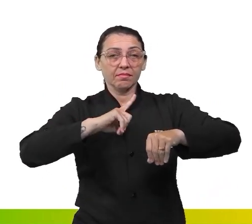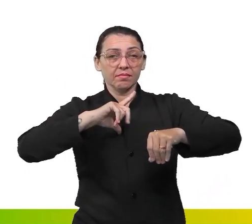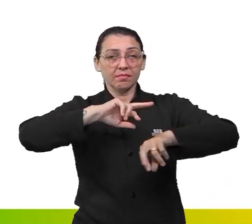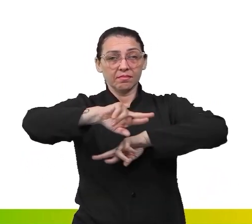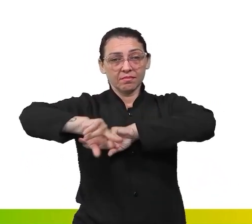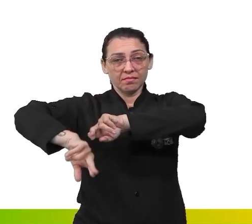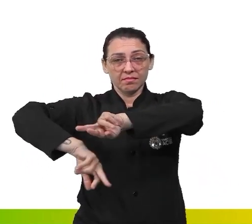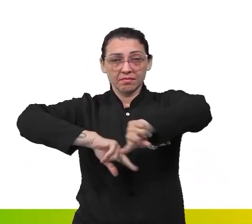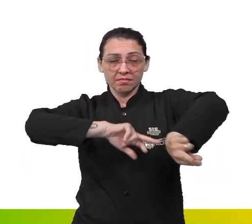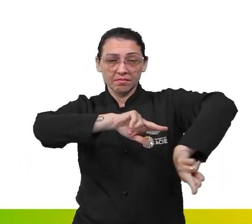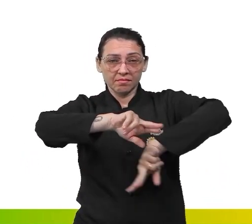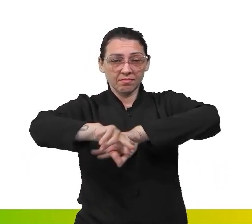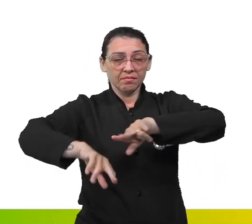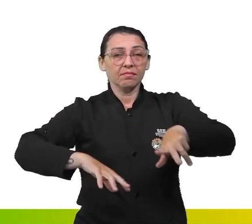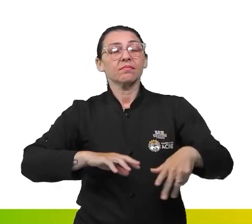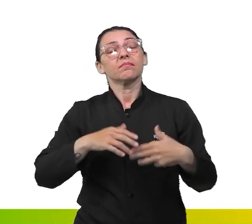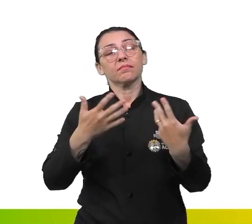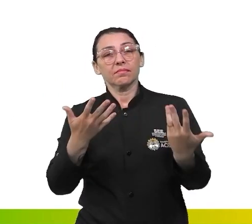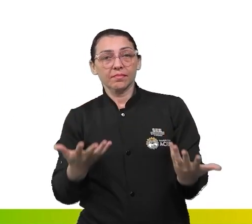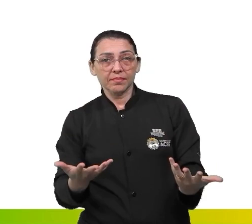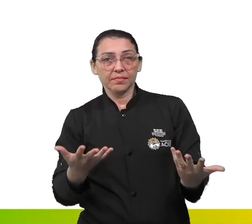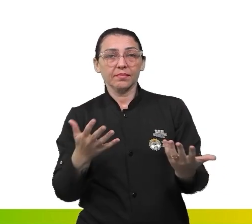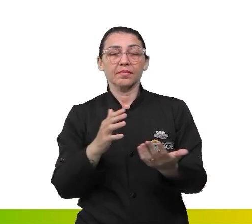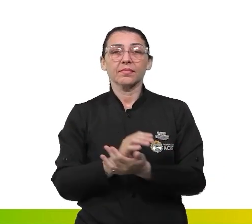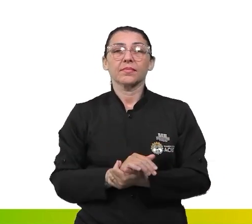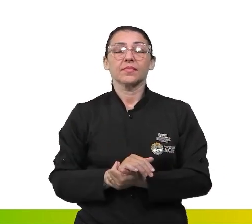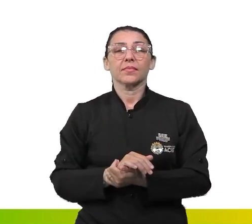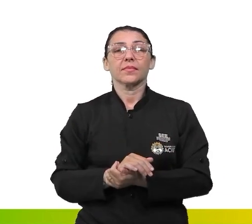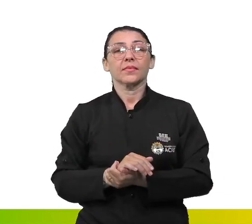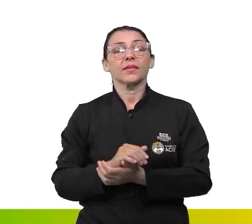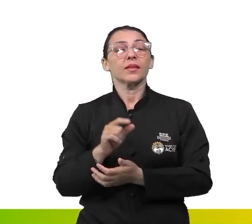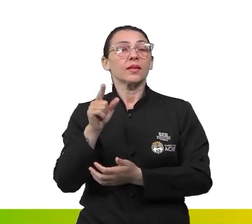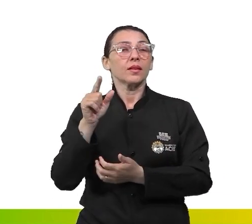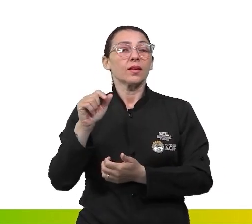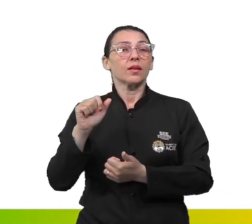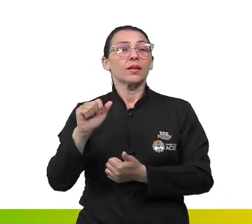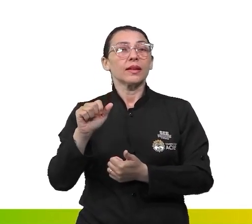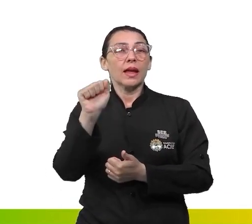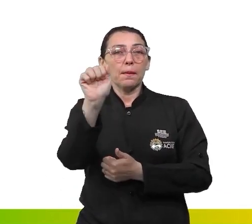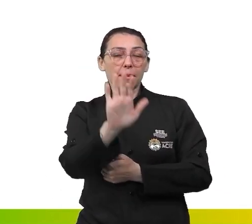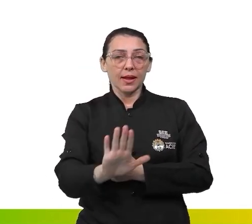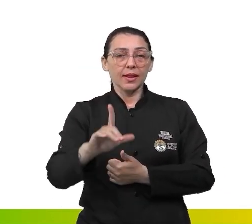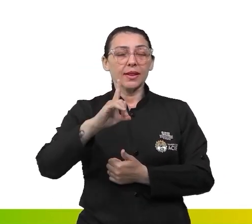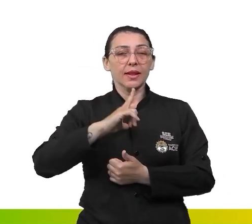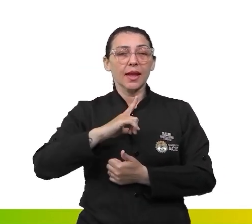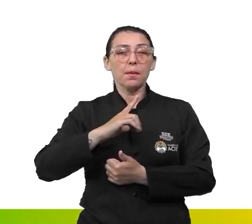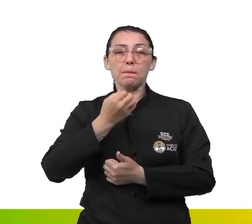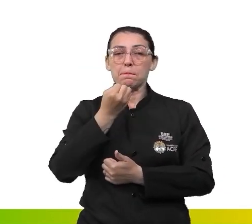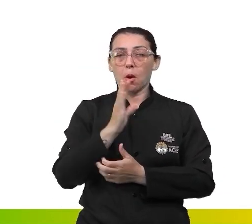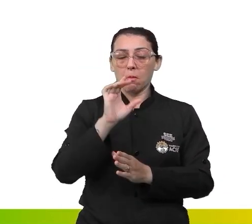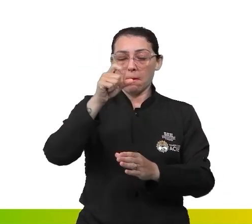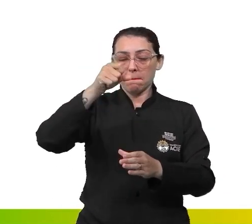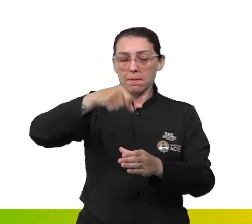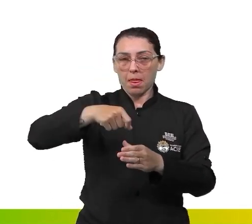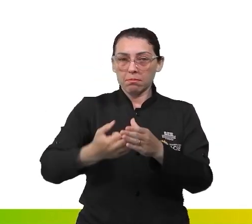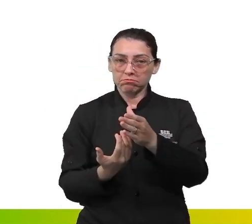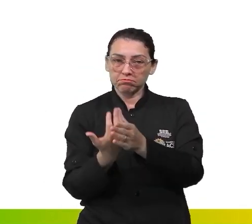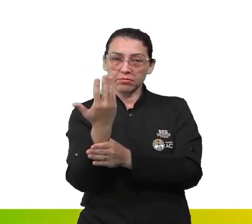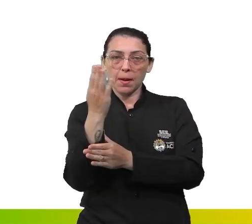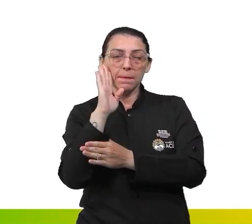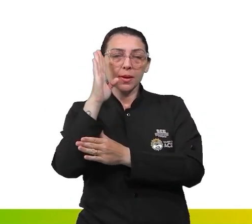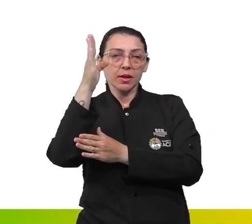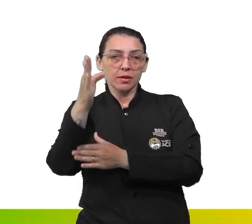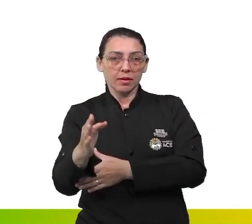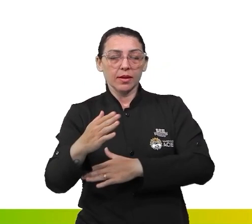grande diversidade no continente, tá? O continente americano, ele apresenta solos férteis, principalmente aí